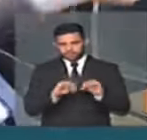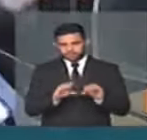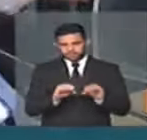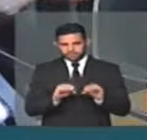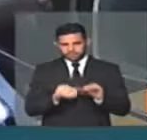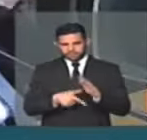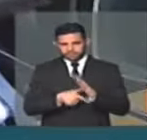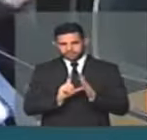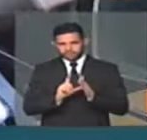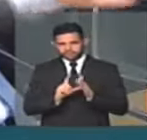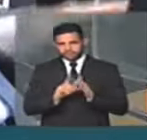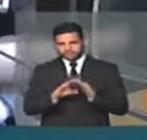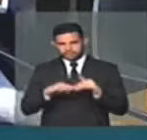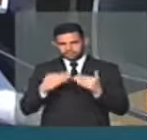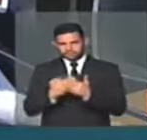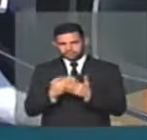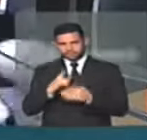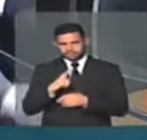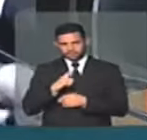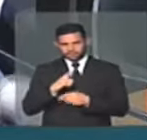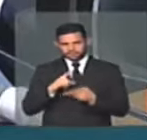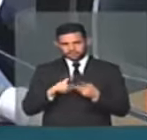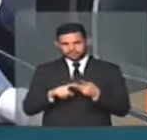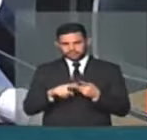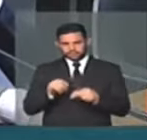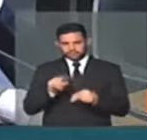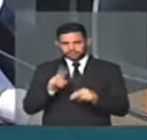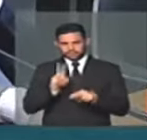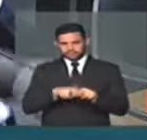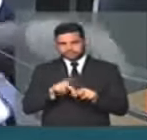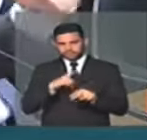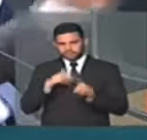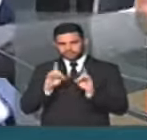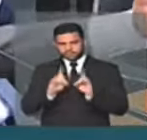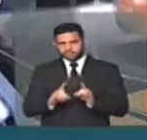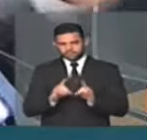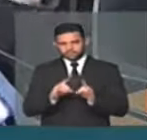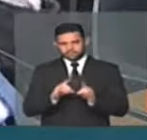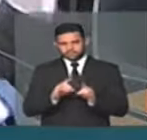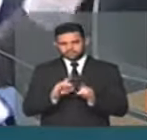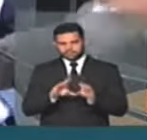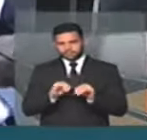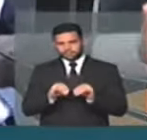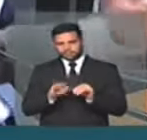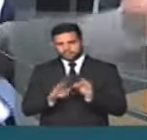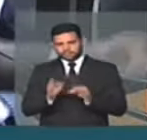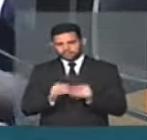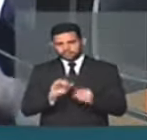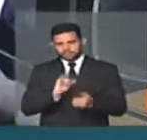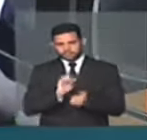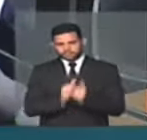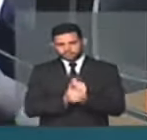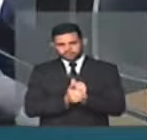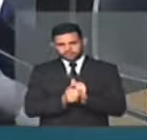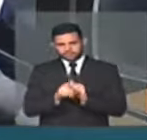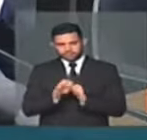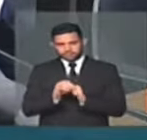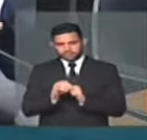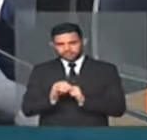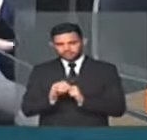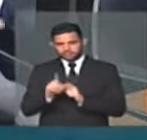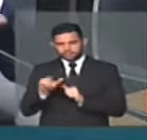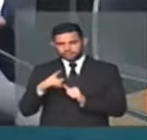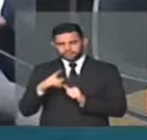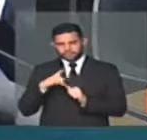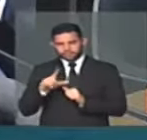colchão, antes as nossas creches têm de ter. Para preso ter direito à terapia, a esporte e a lazer, no